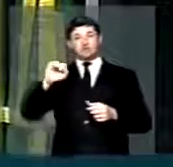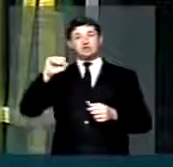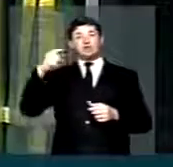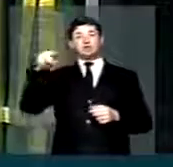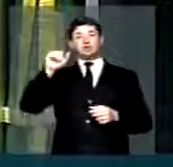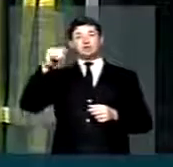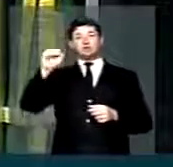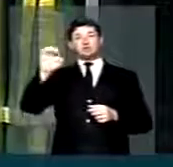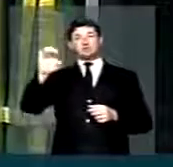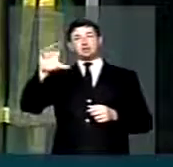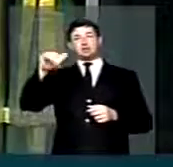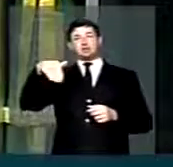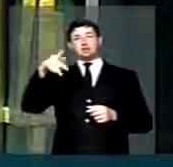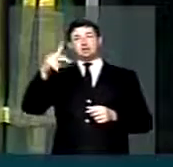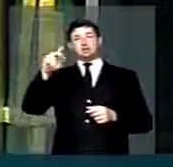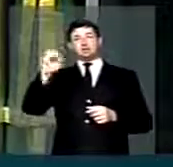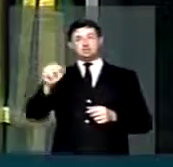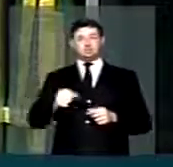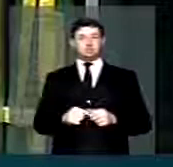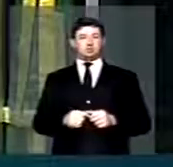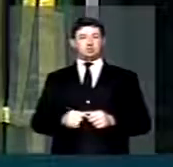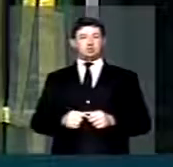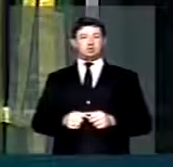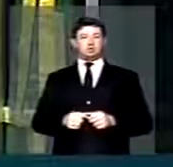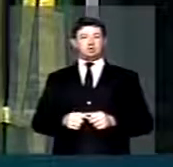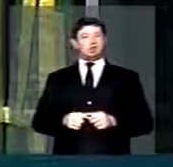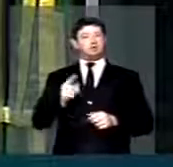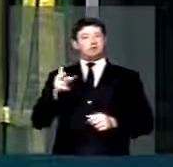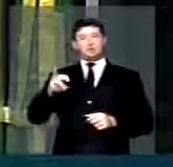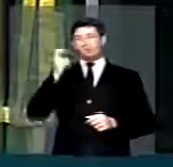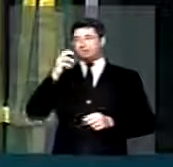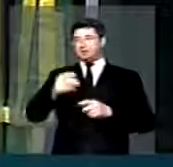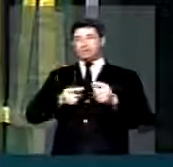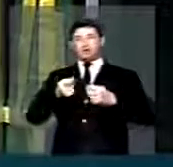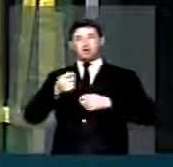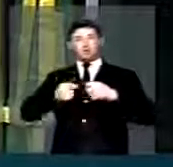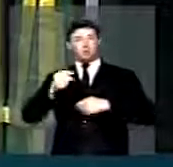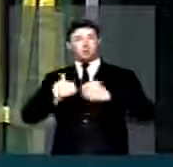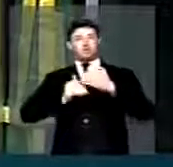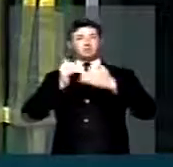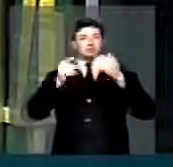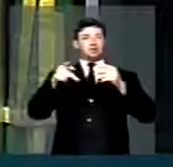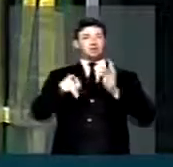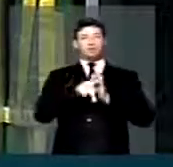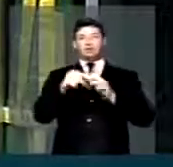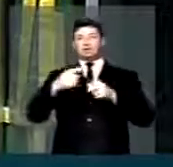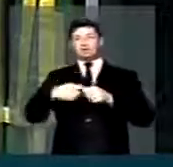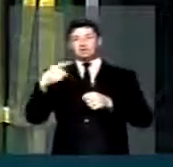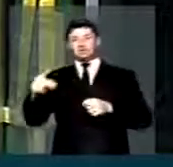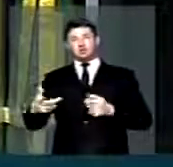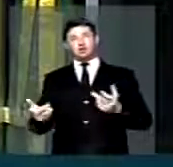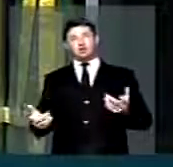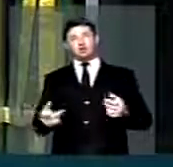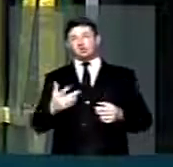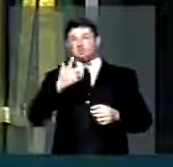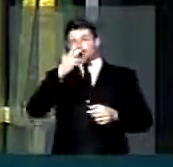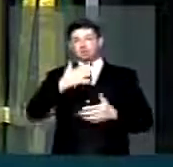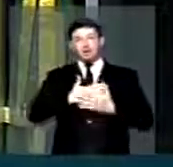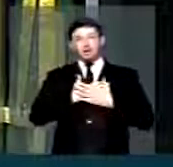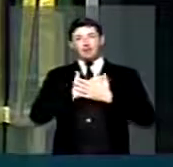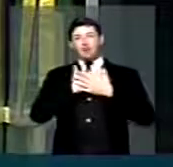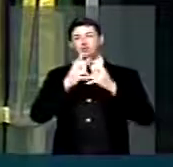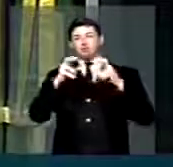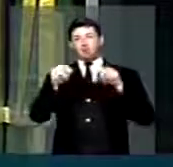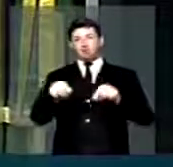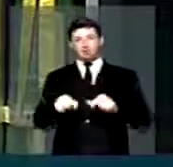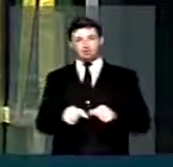Campos, e você é obrigado a ver o desenvolvimento econômico da sua cidade e acaba se apaixonando pelo